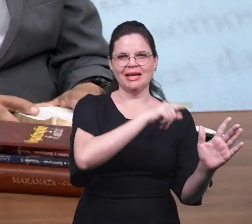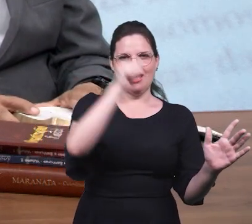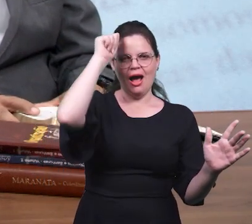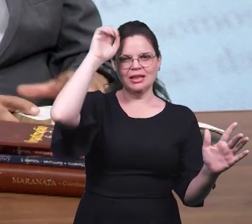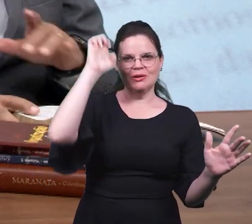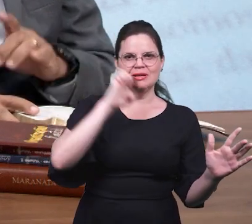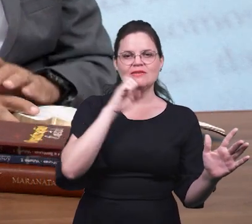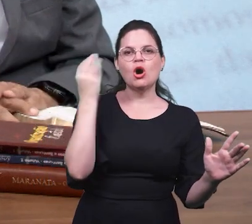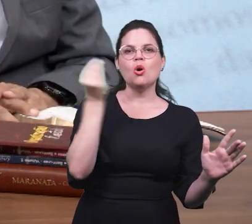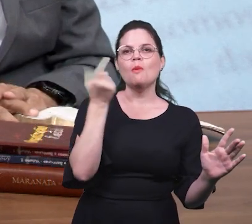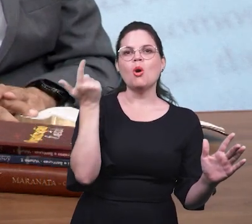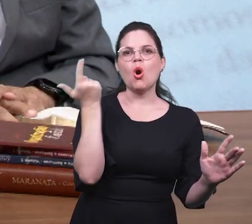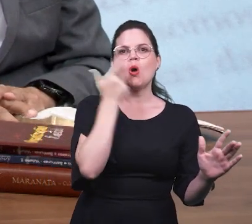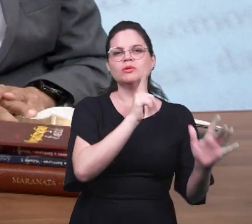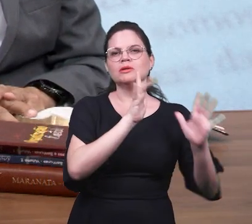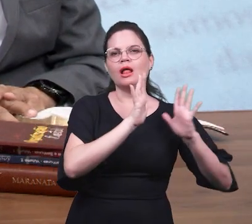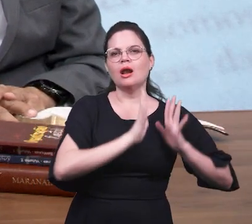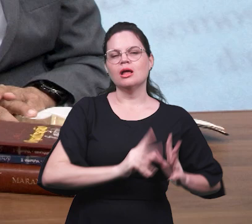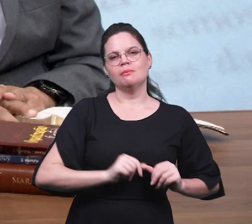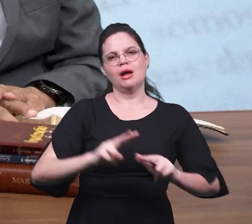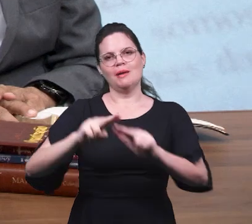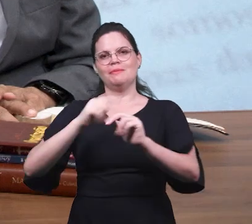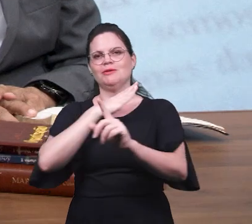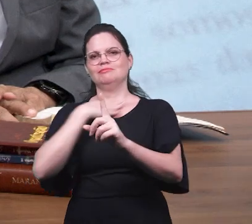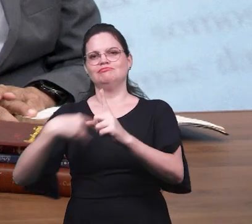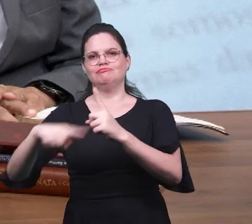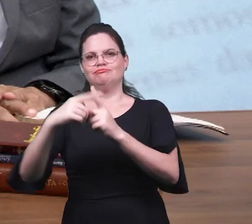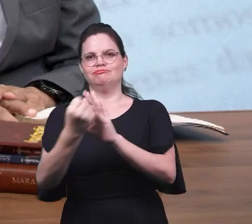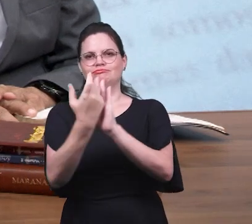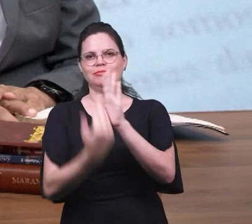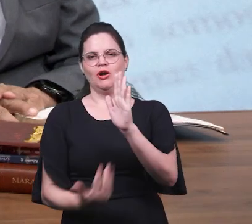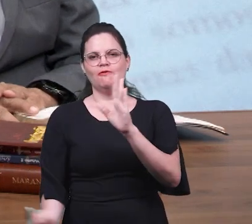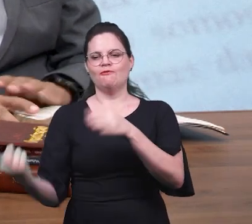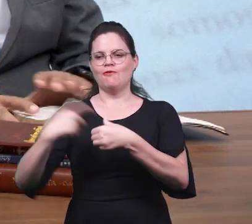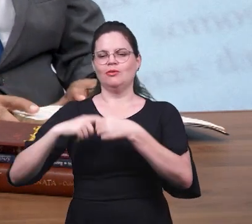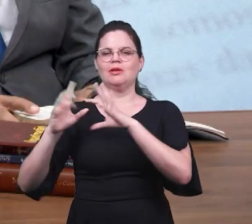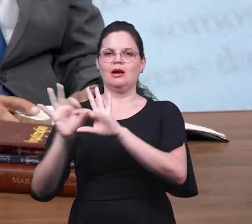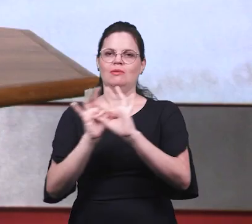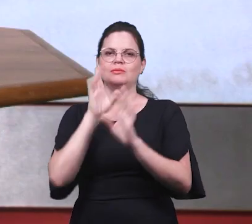causou e restaurar a comunhão inicial com Deus.